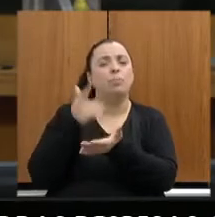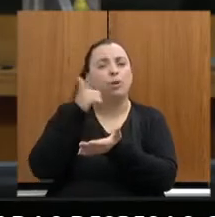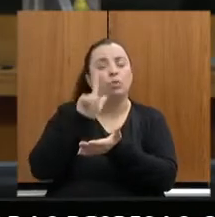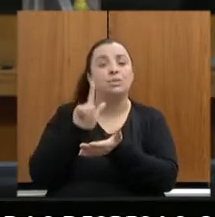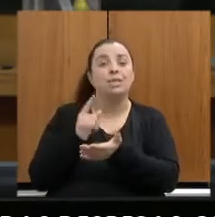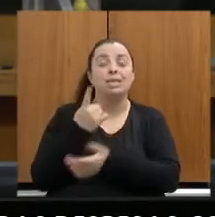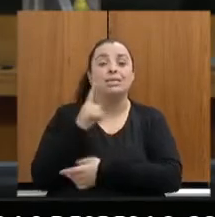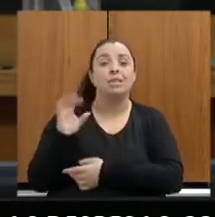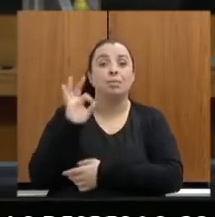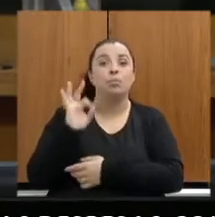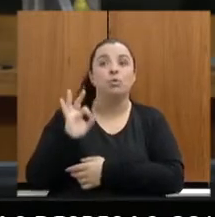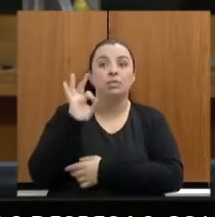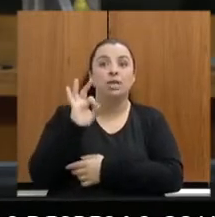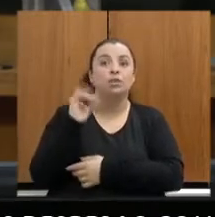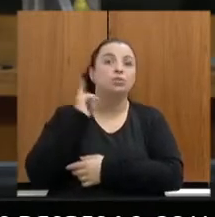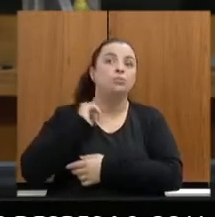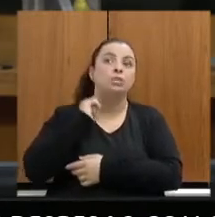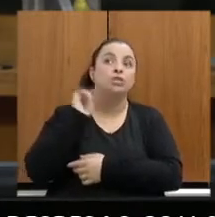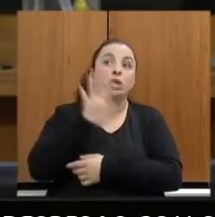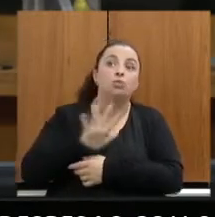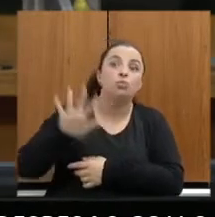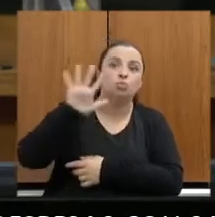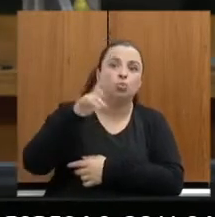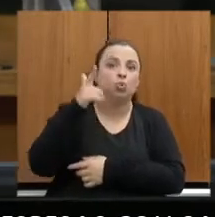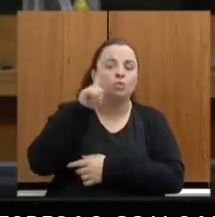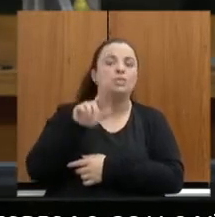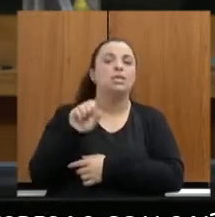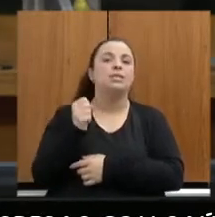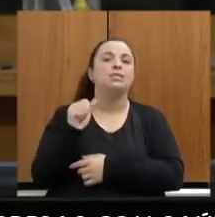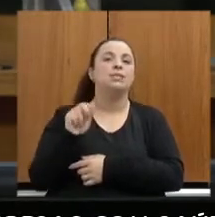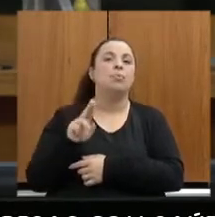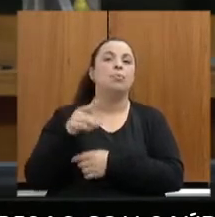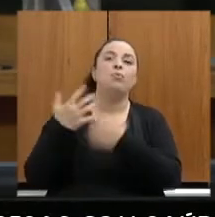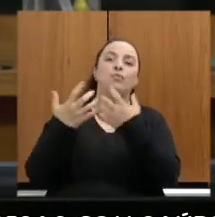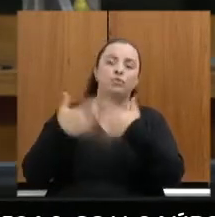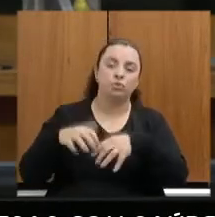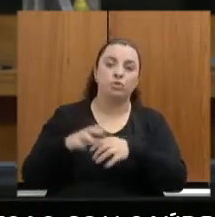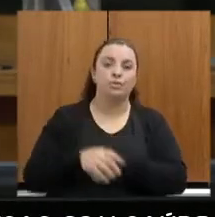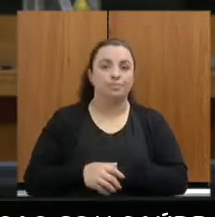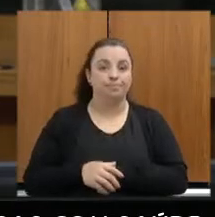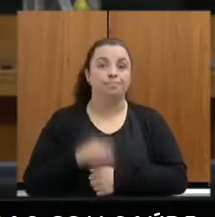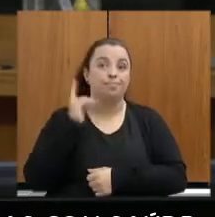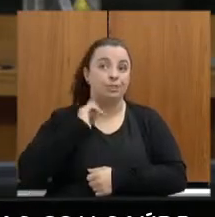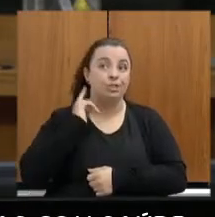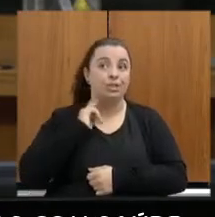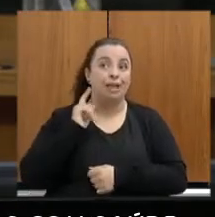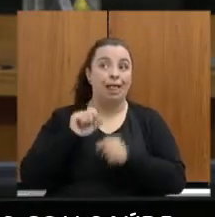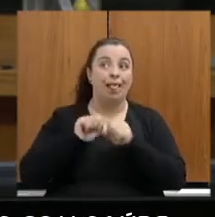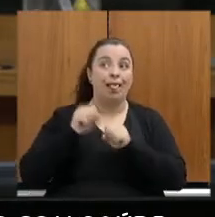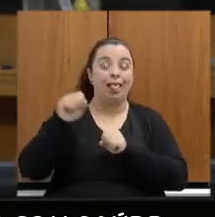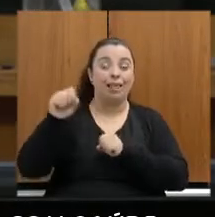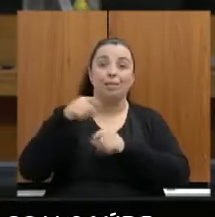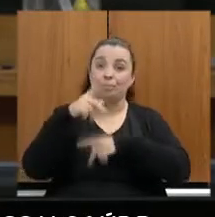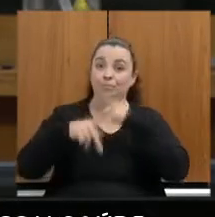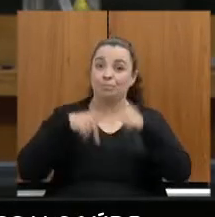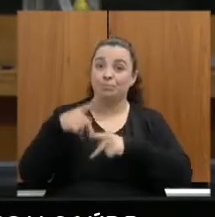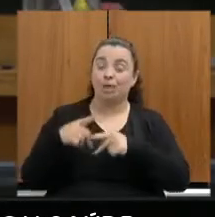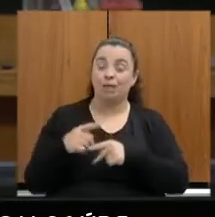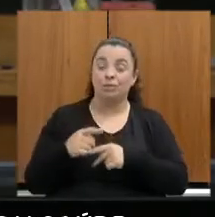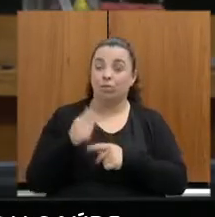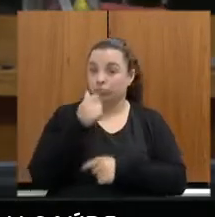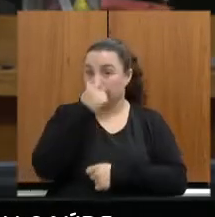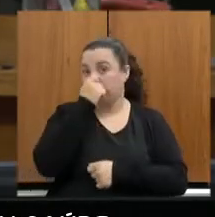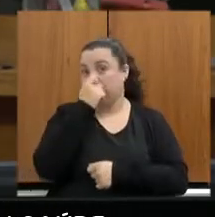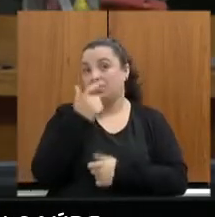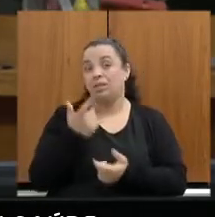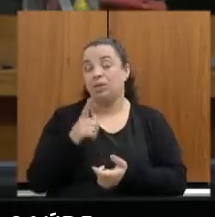Mineiro como a região Centro aí é muito populosa nós estão falando aí de de um acréscimo populacional muito grande e lembrando